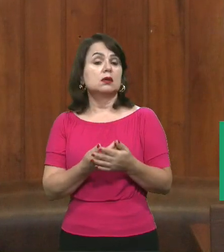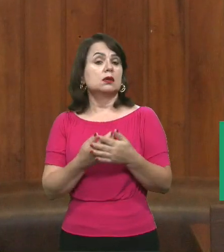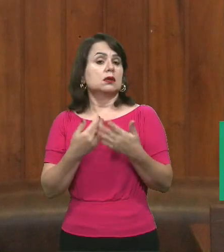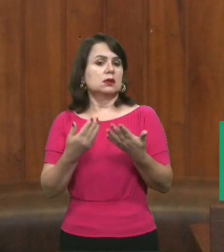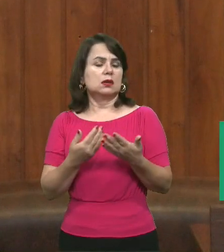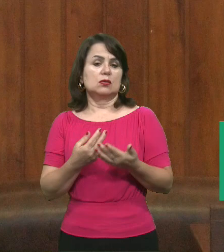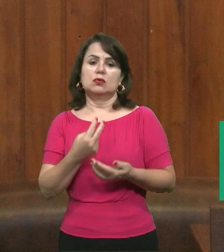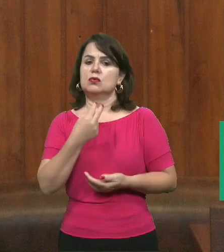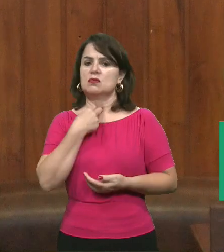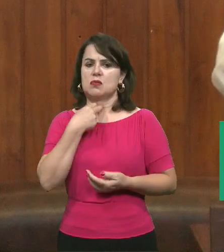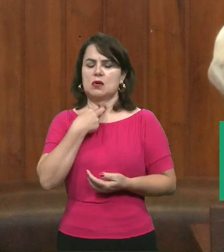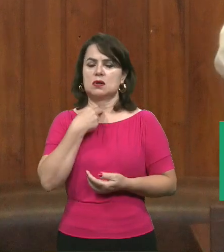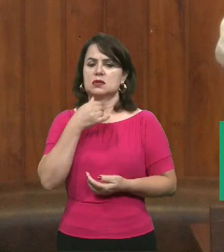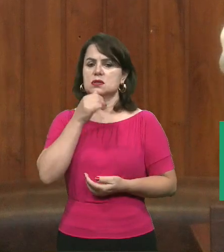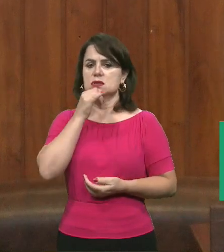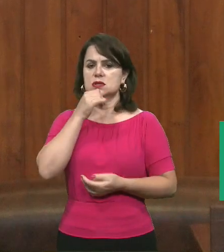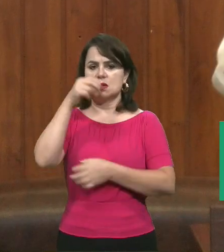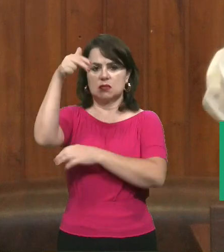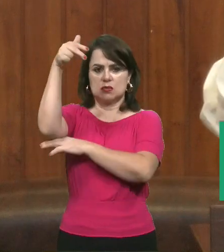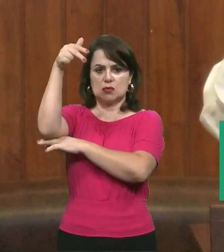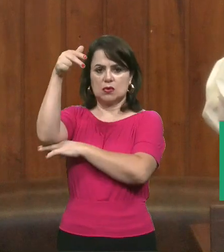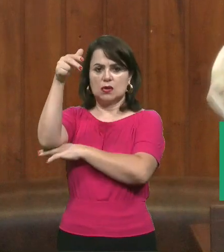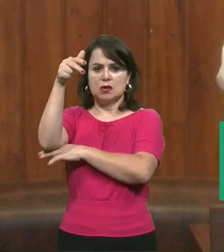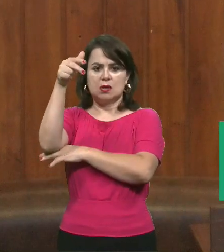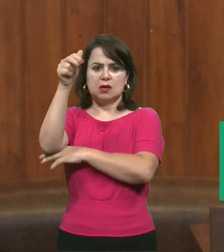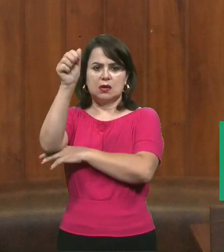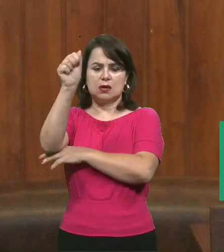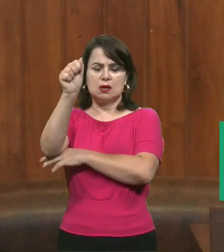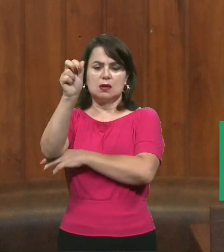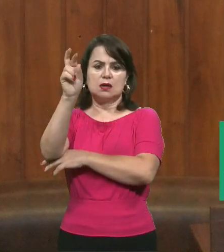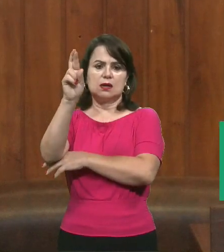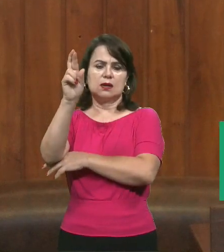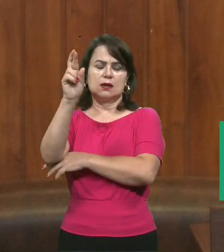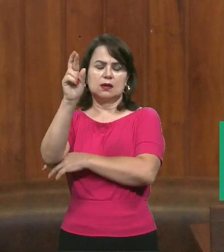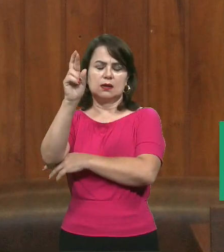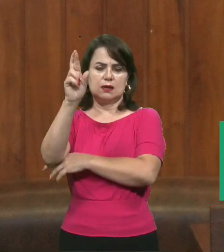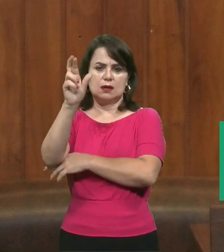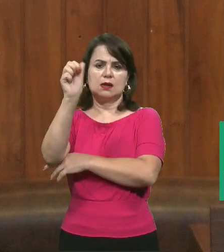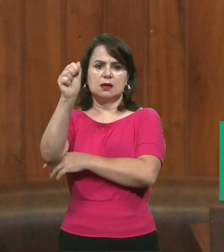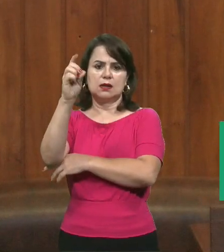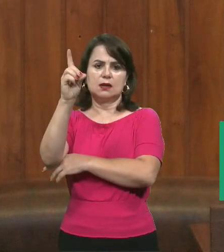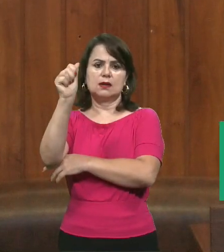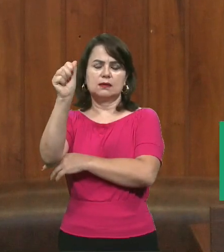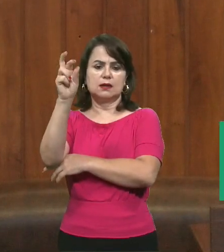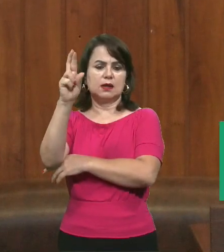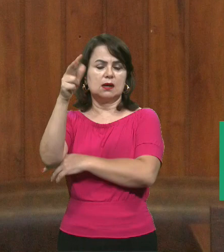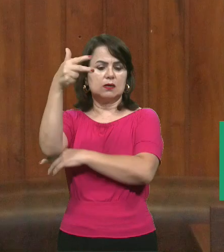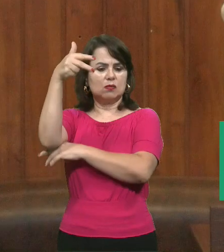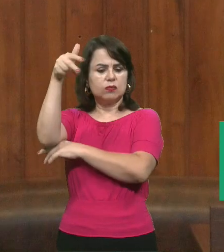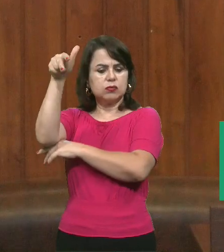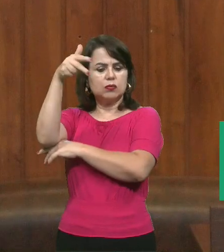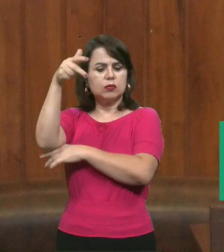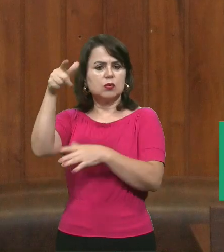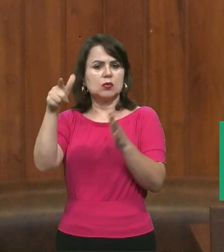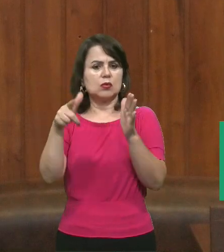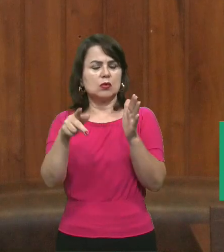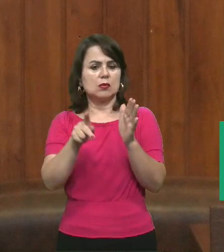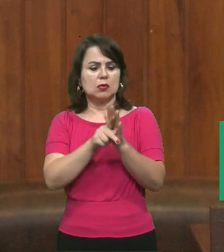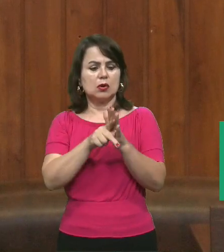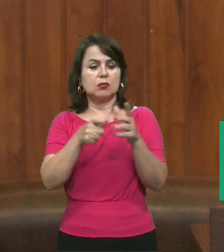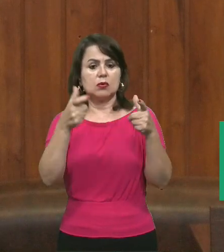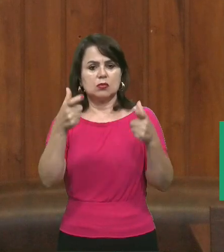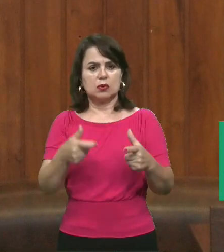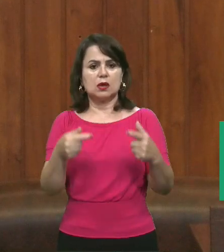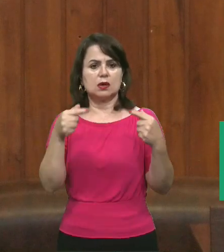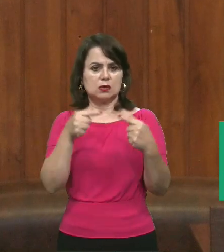por velocidade aqui, segundo o CONTRAN. Coloca radar naqueles pontos crônicos, cruzamentos crônicos, que